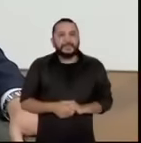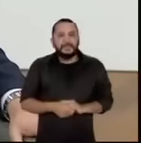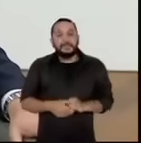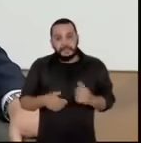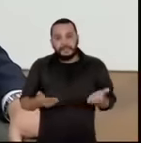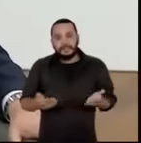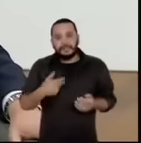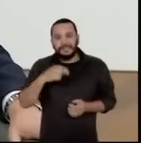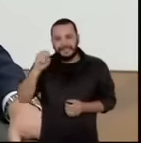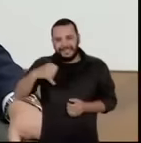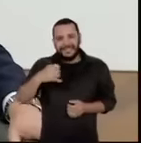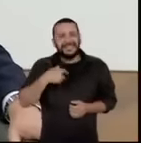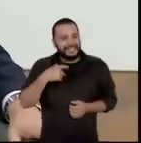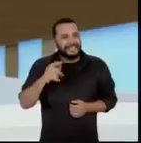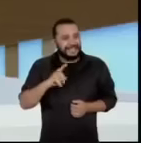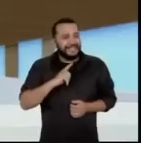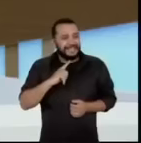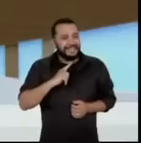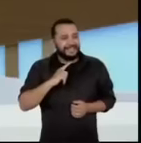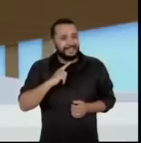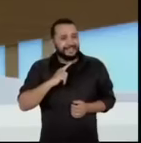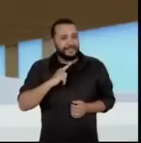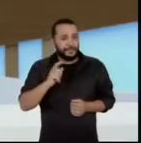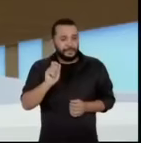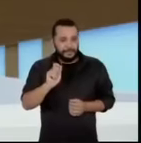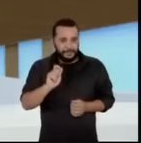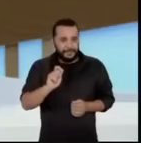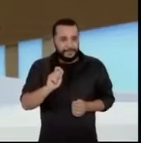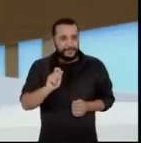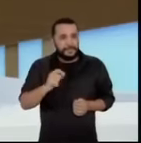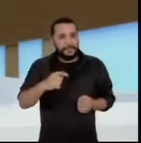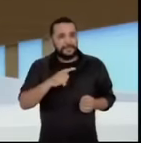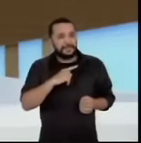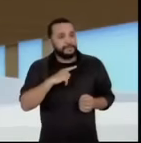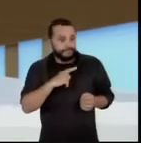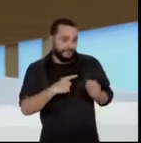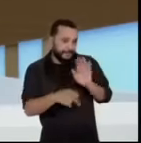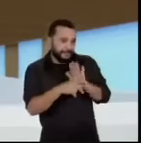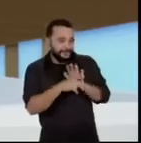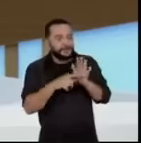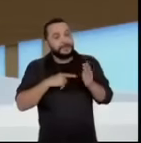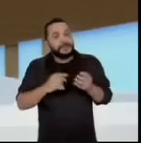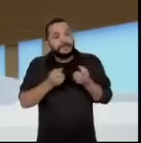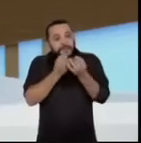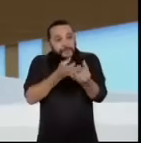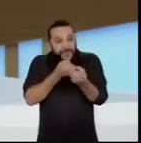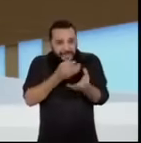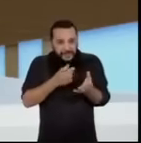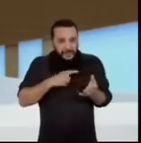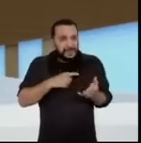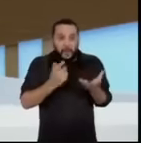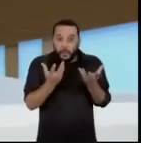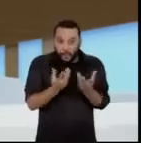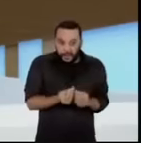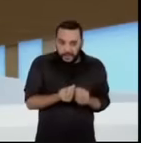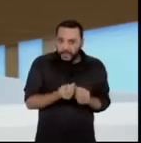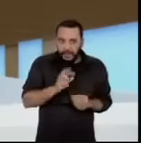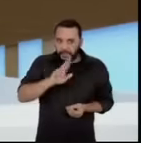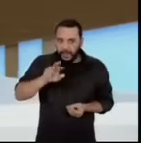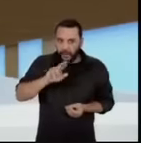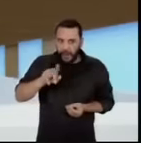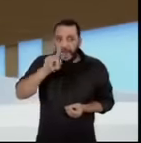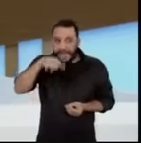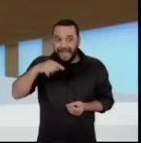Então, exato, mas o que a gente tem visto de outros dados é que eles não são mais secos, eles são mais